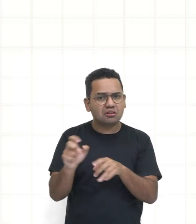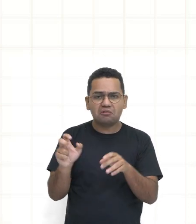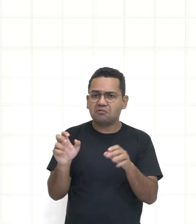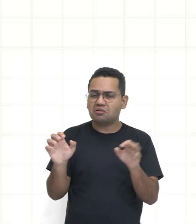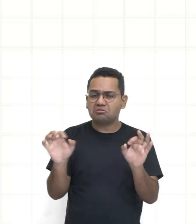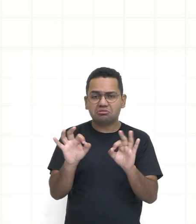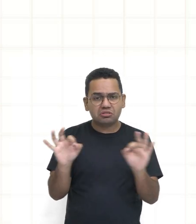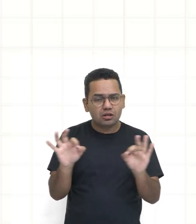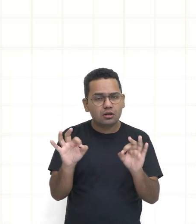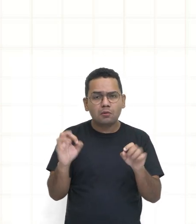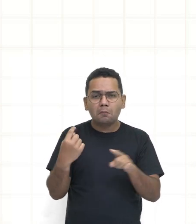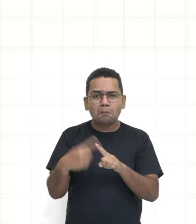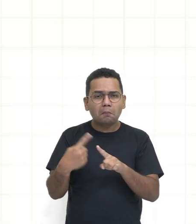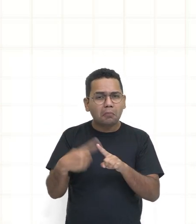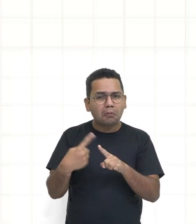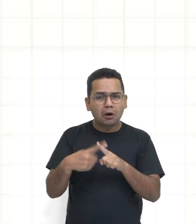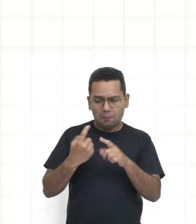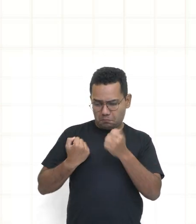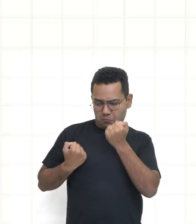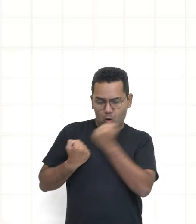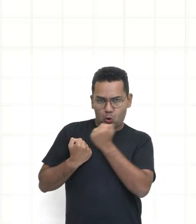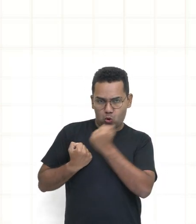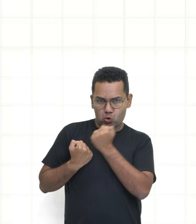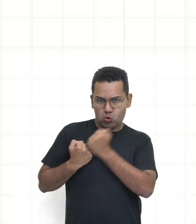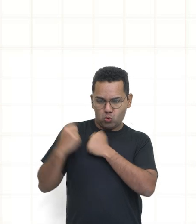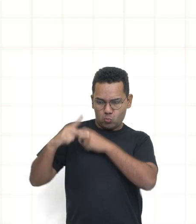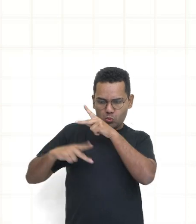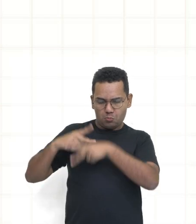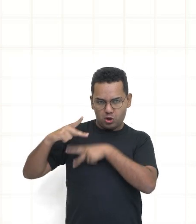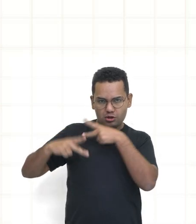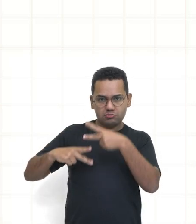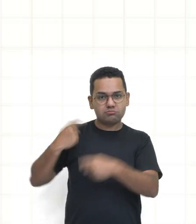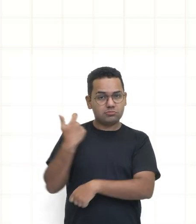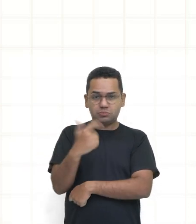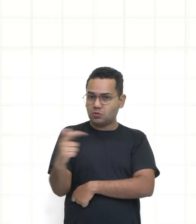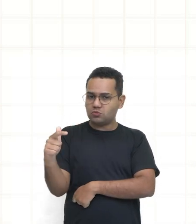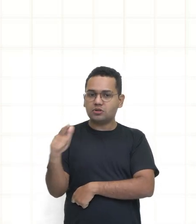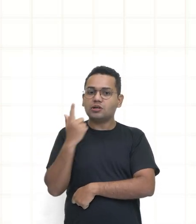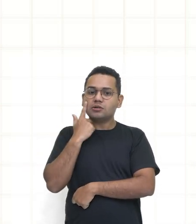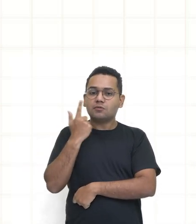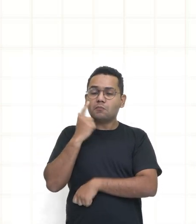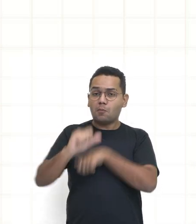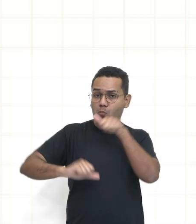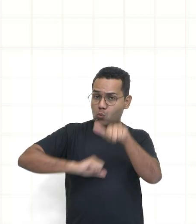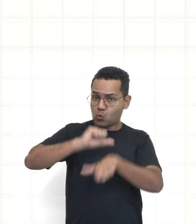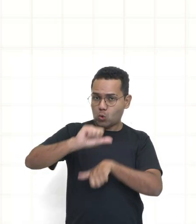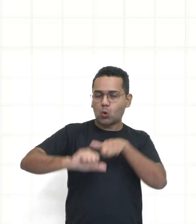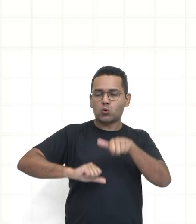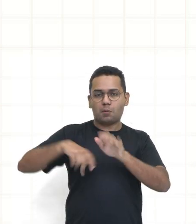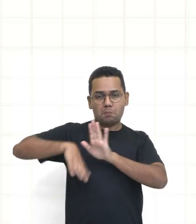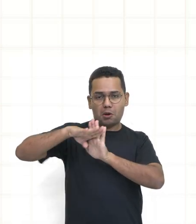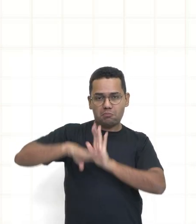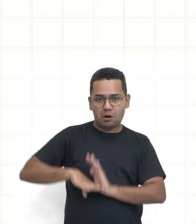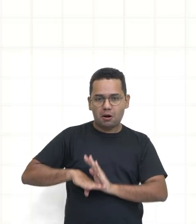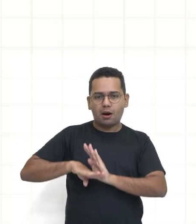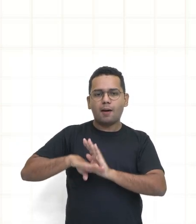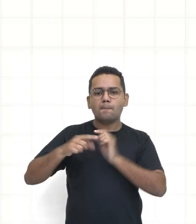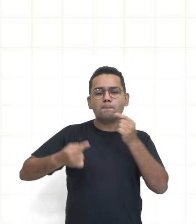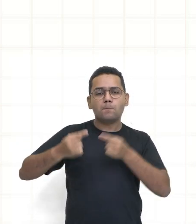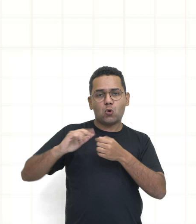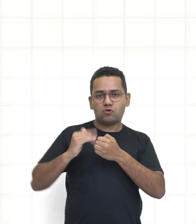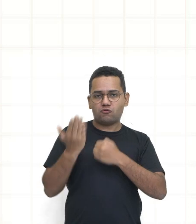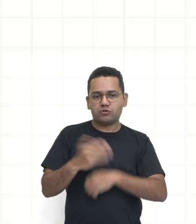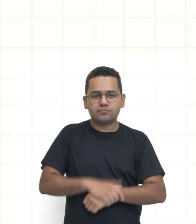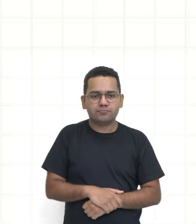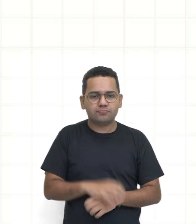ele não tinha mais o apoio da sua população civil, eles vão mudar essa política externa. Vamos observar também uma redução